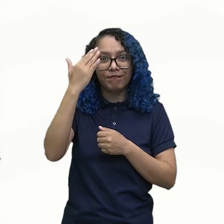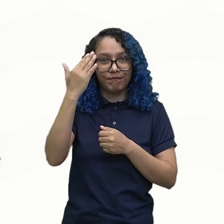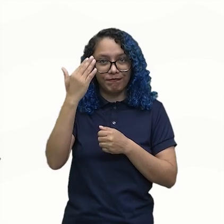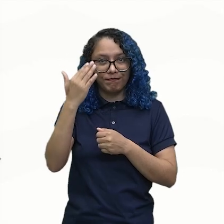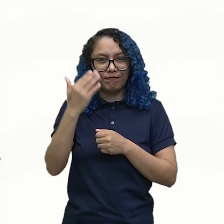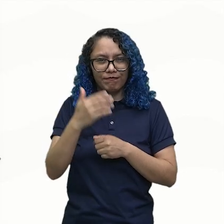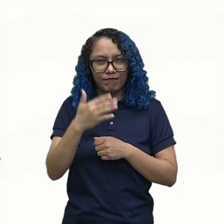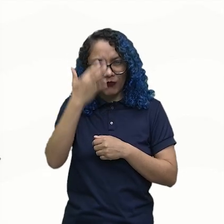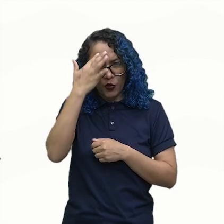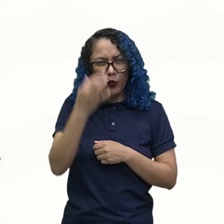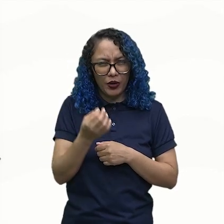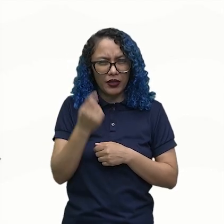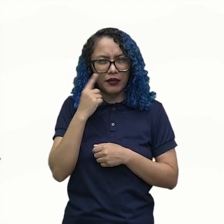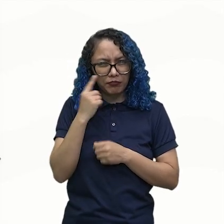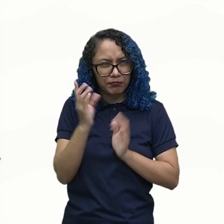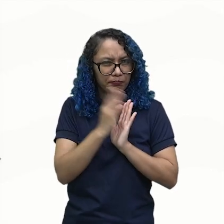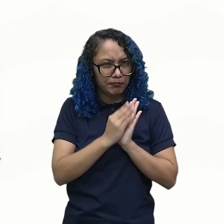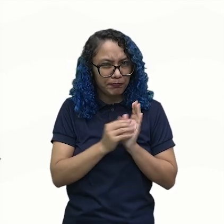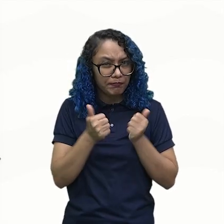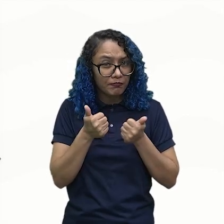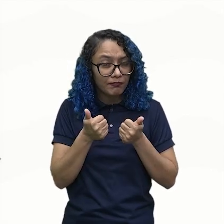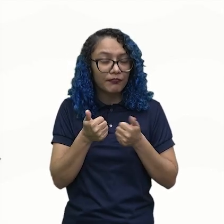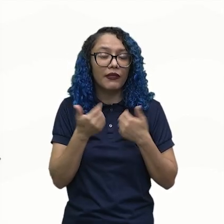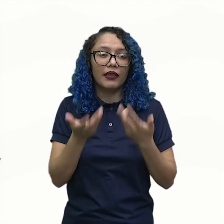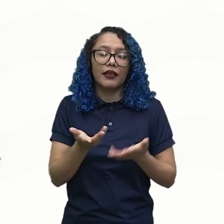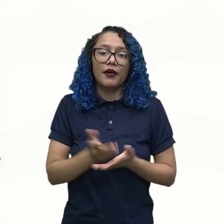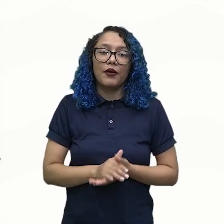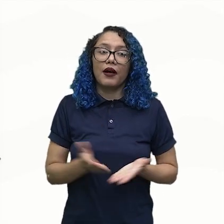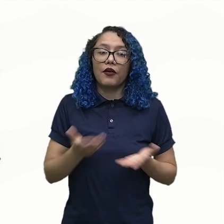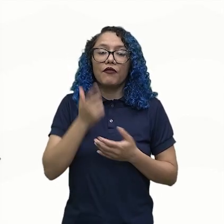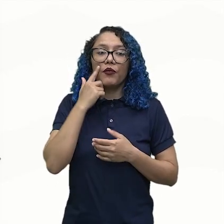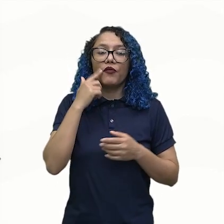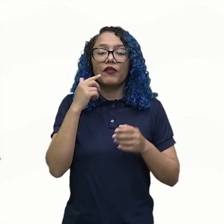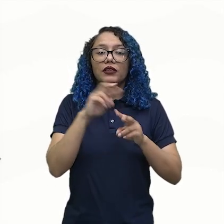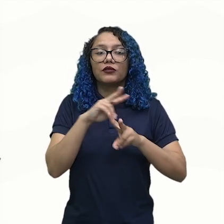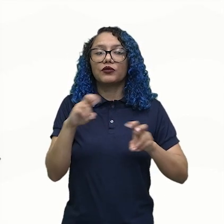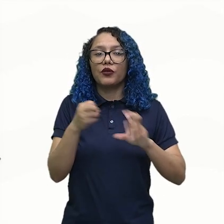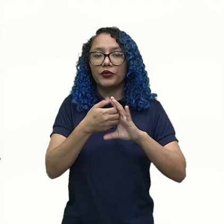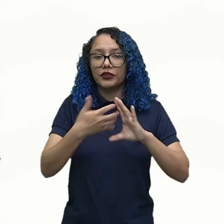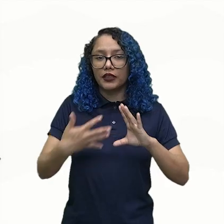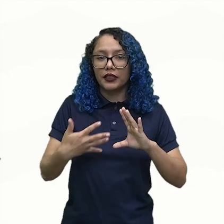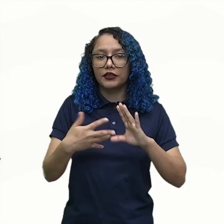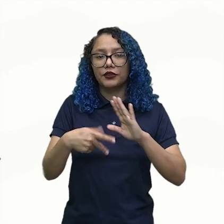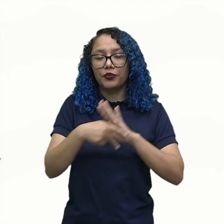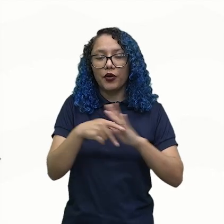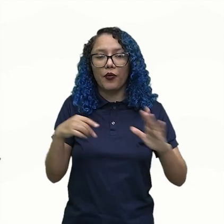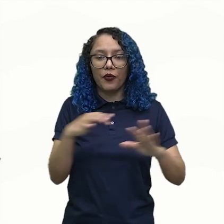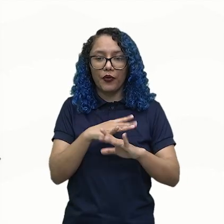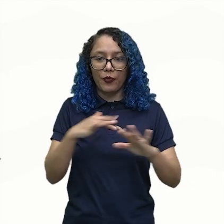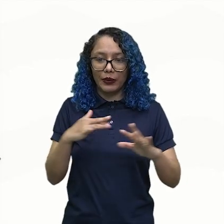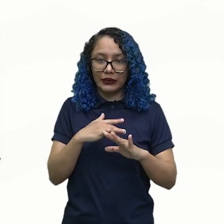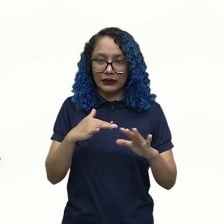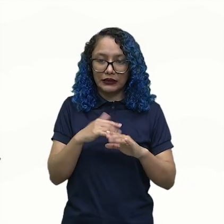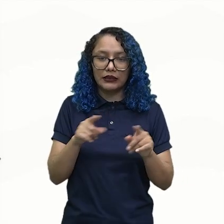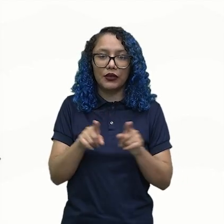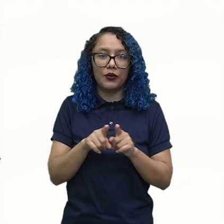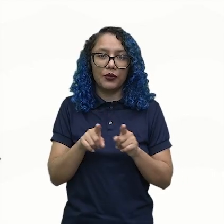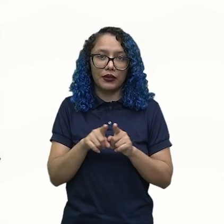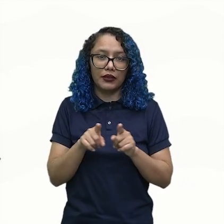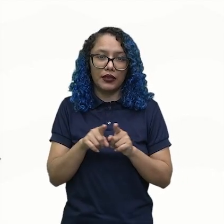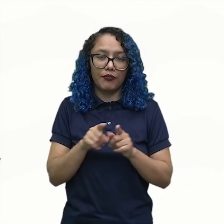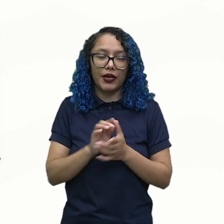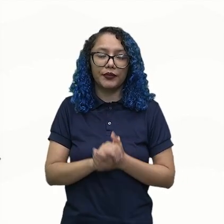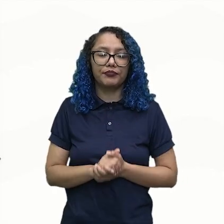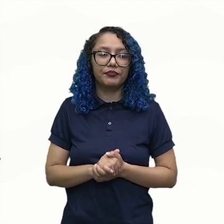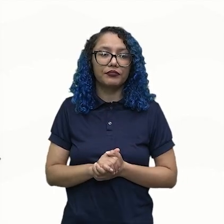para compreender esse conteúdo? Bem, nós vamos falar um pouco sobre as características da urbanização e das cidades